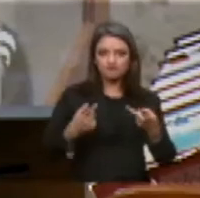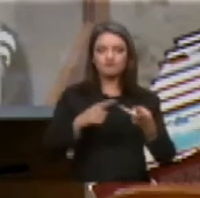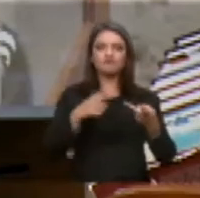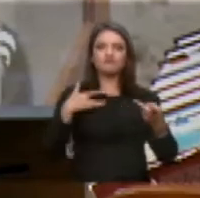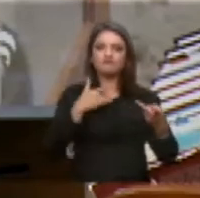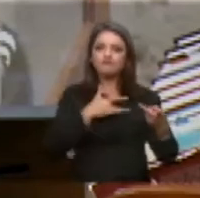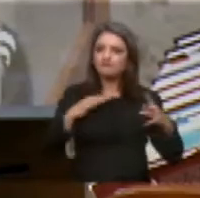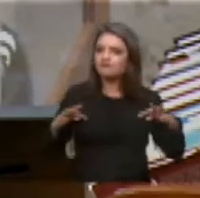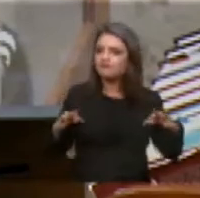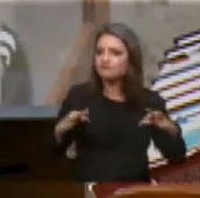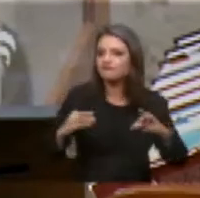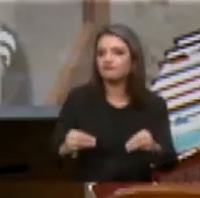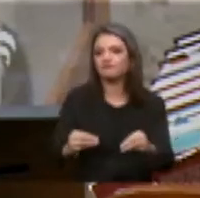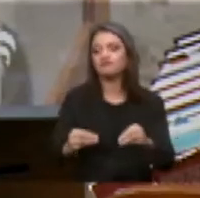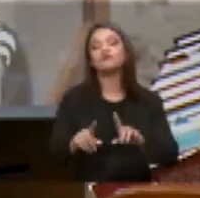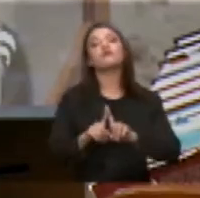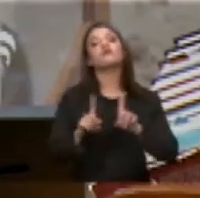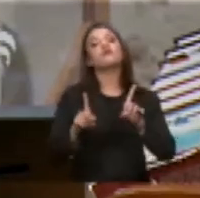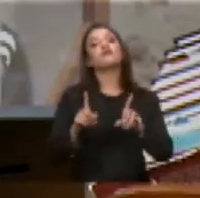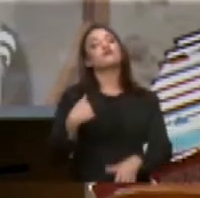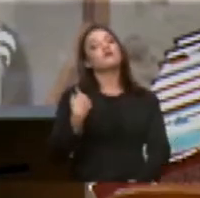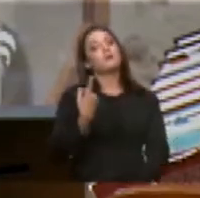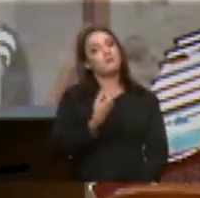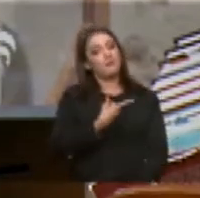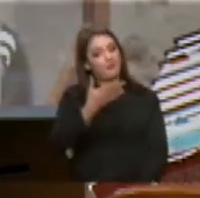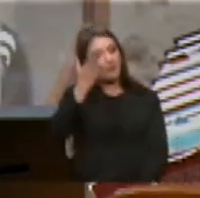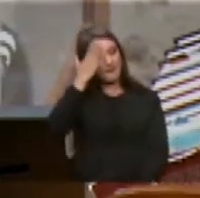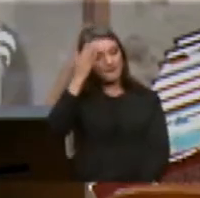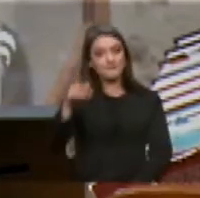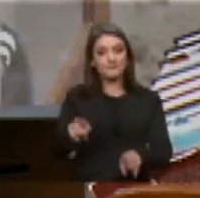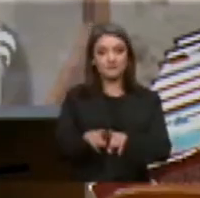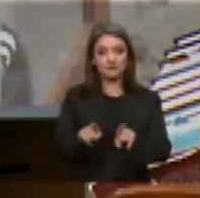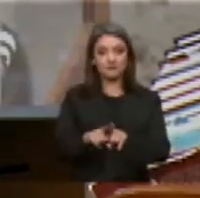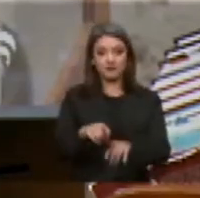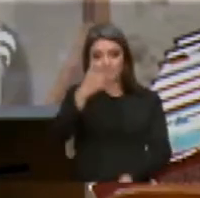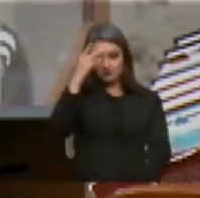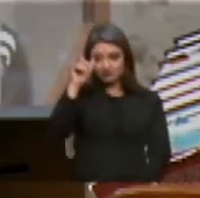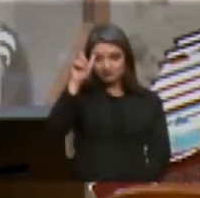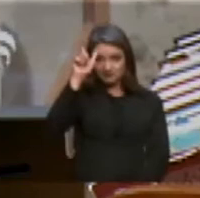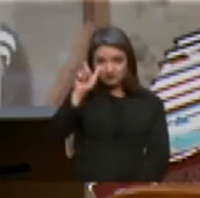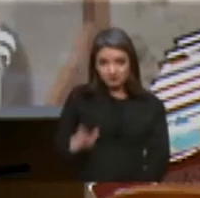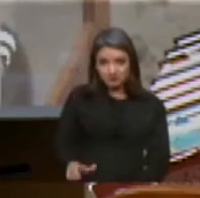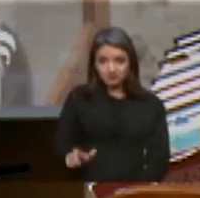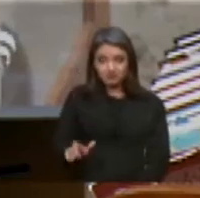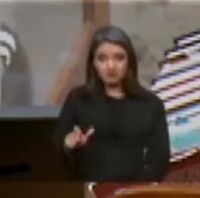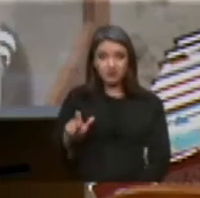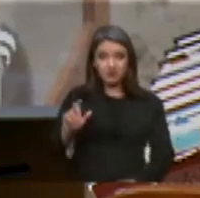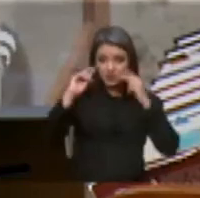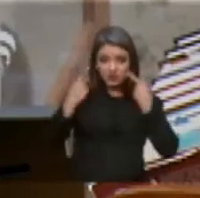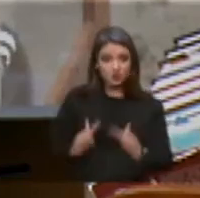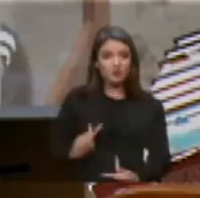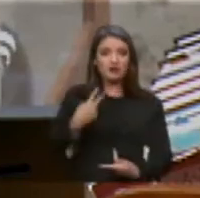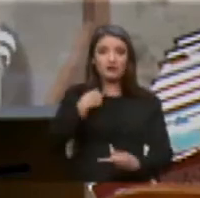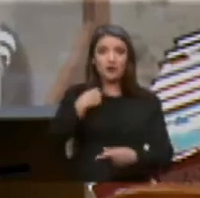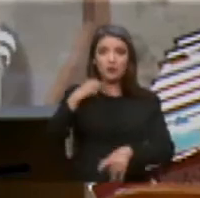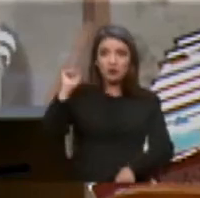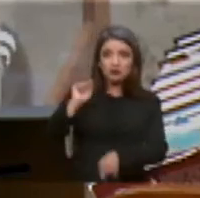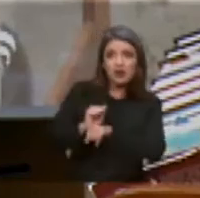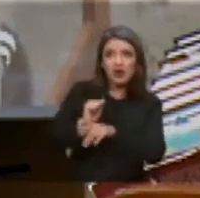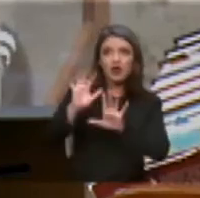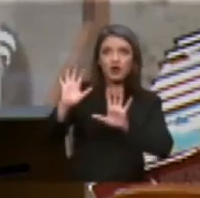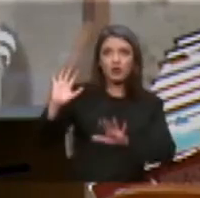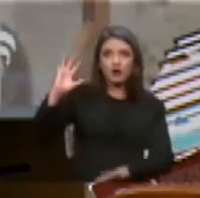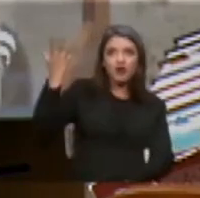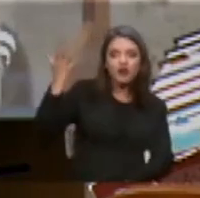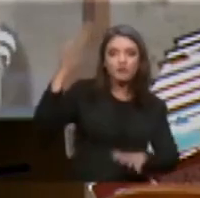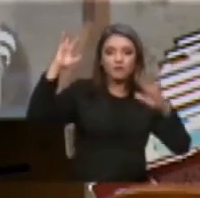todos. Mas sabemos que se o homem não pode aprisionar o clima, a chuva, os